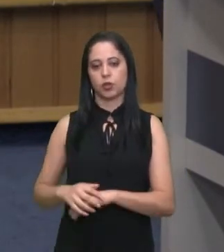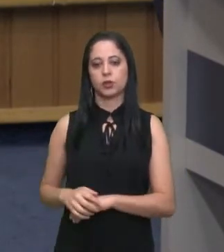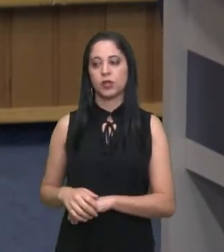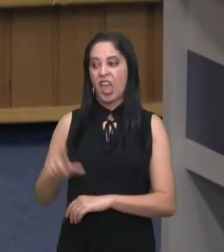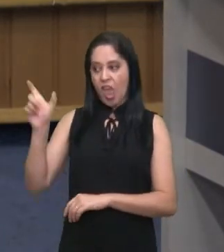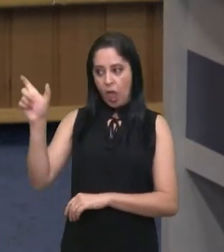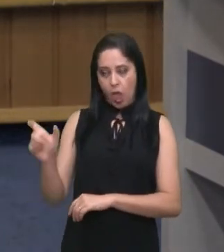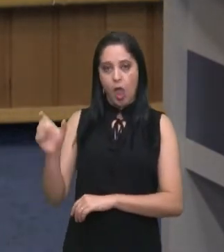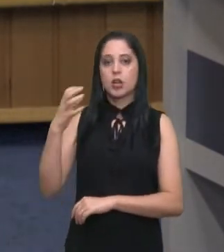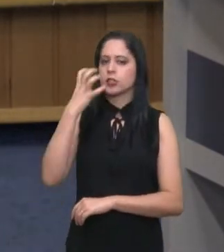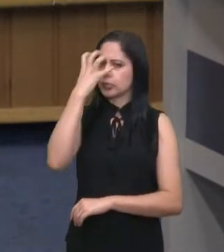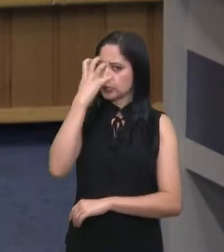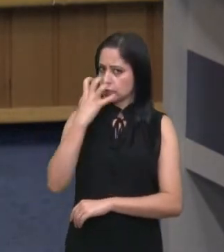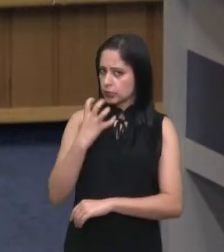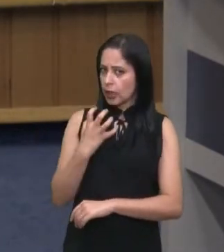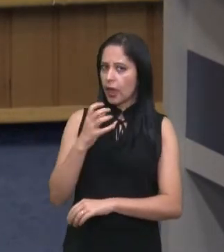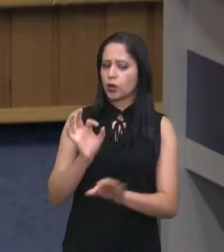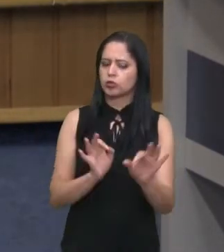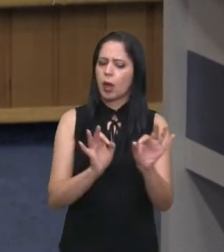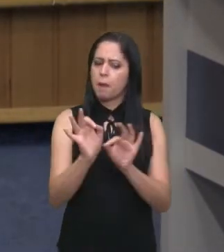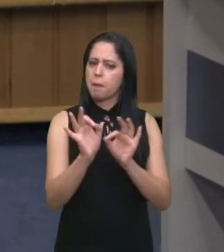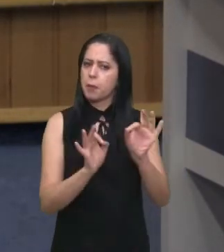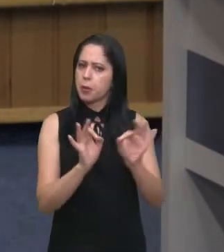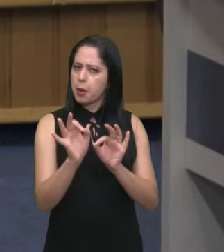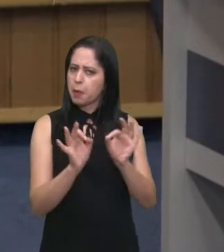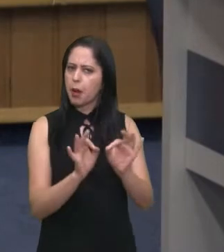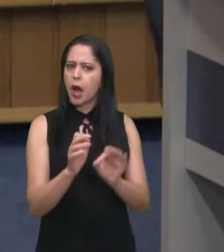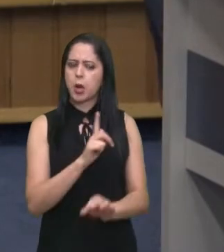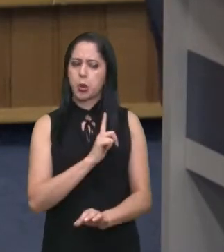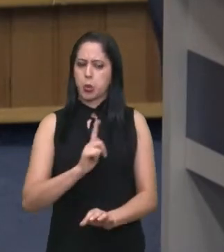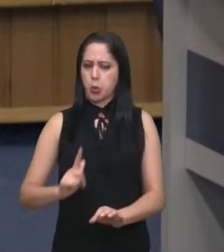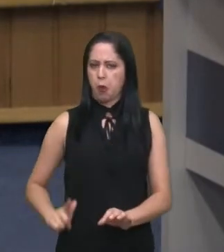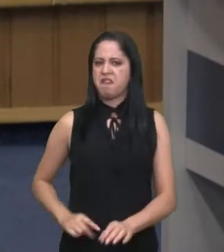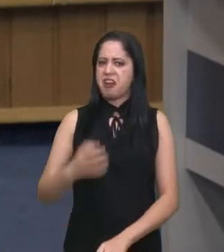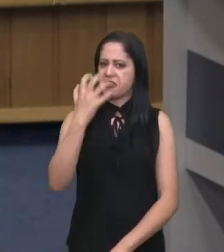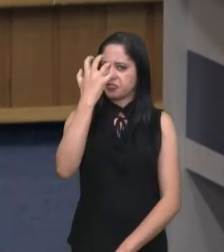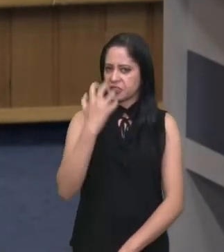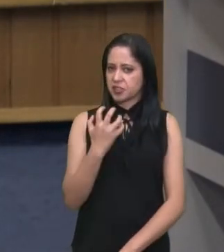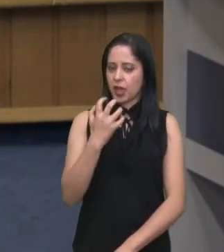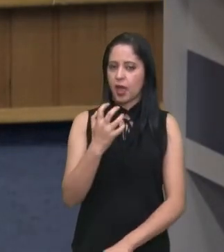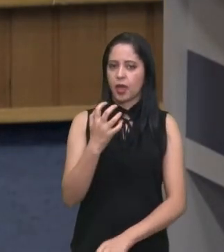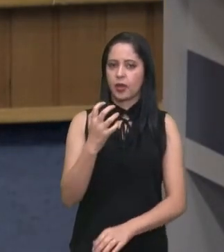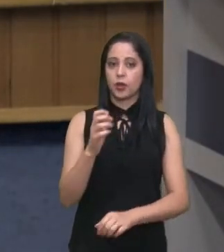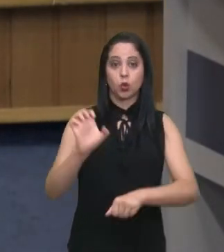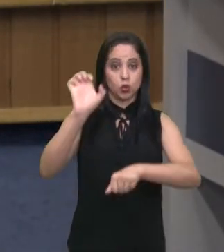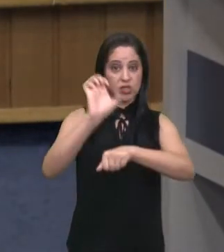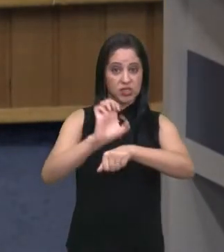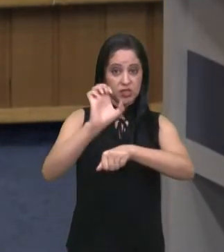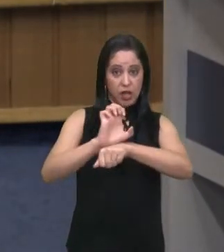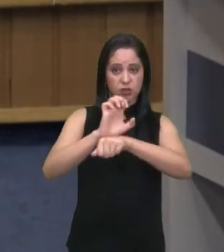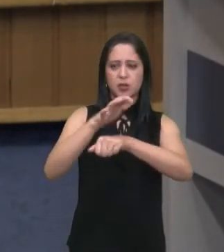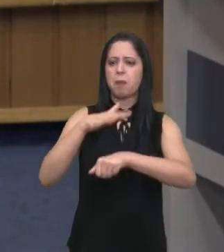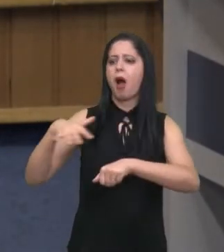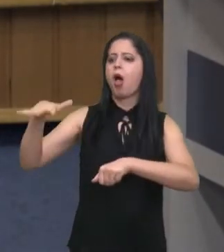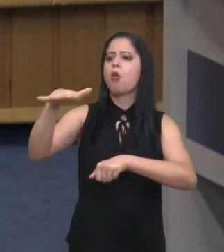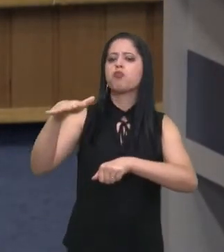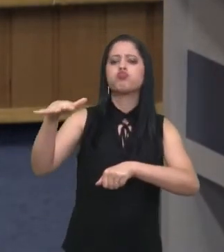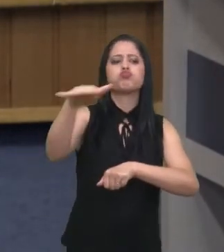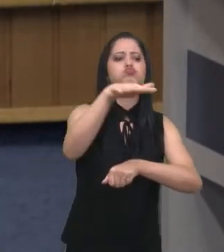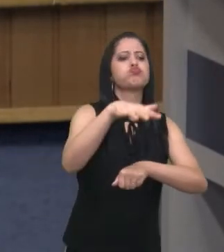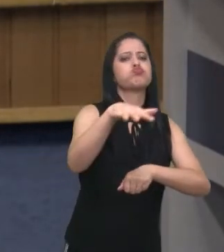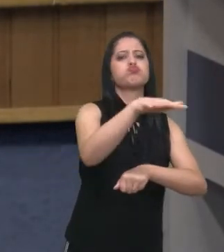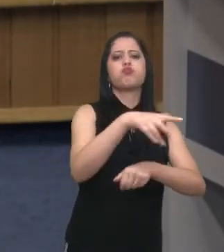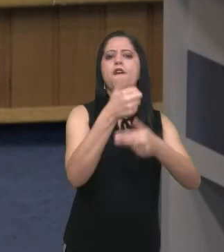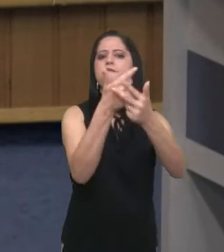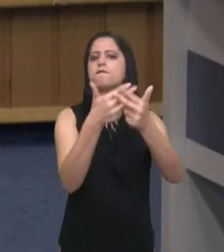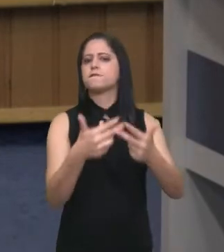governo, fazendo plano de governo, indo em todas as regiões do Estado, para fazer uma coisa sólida, não é blá